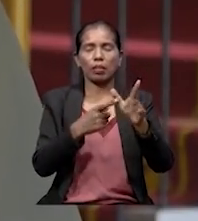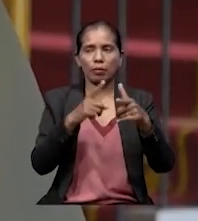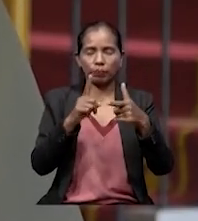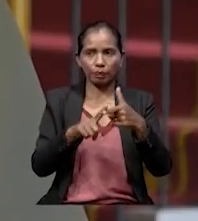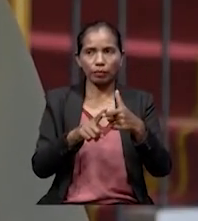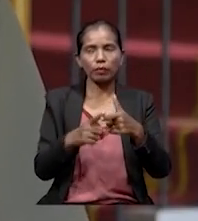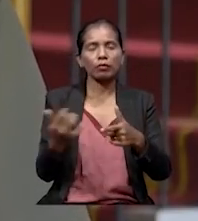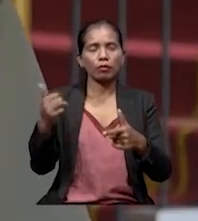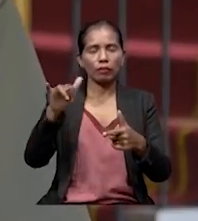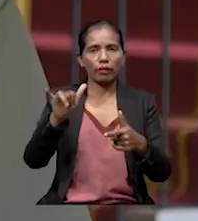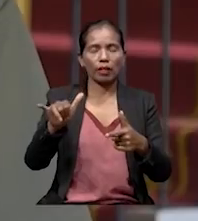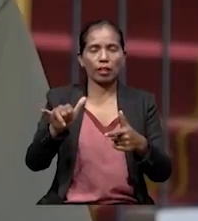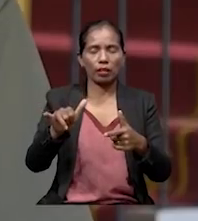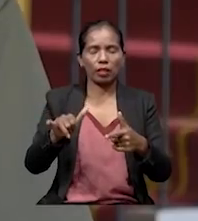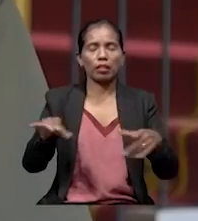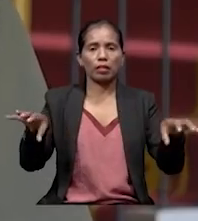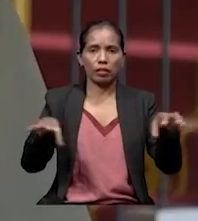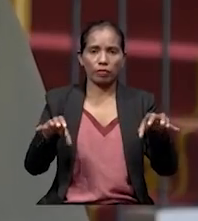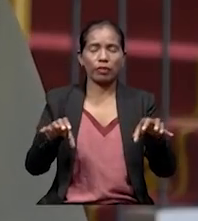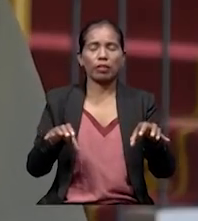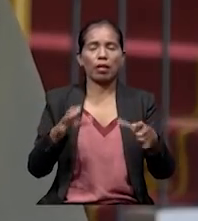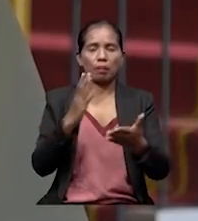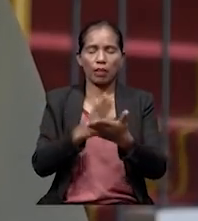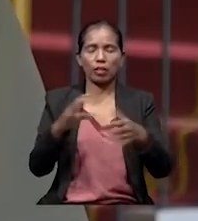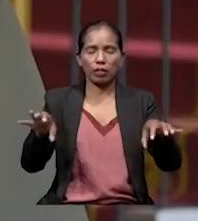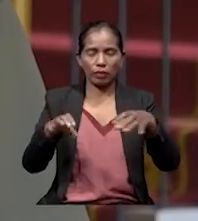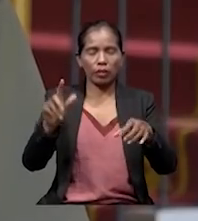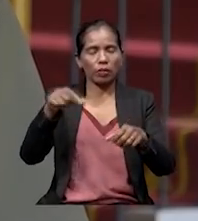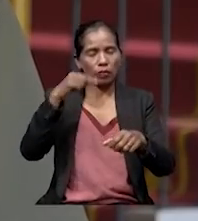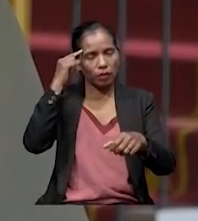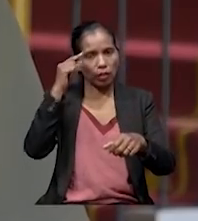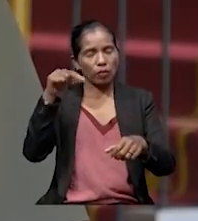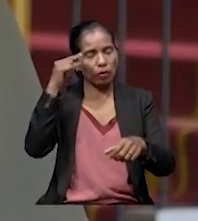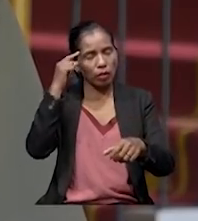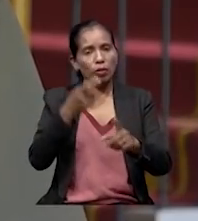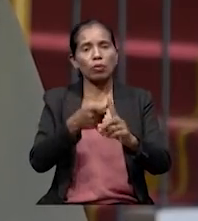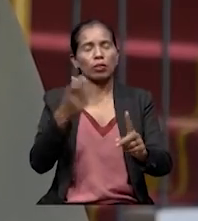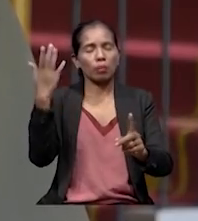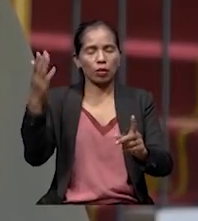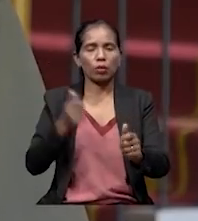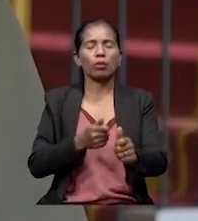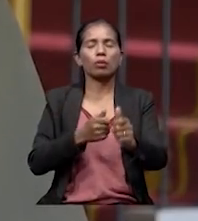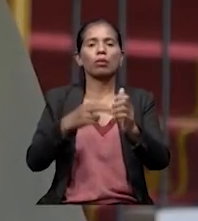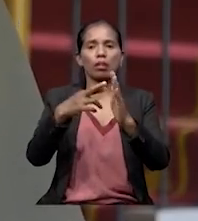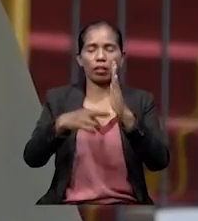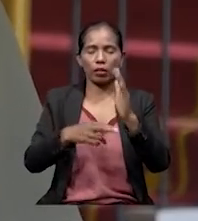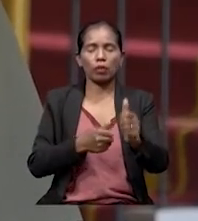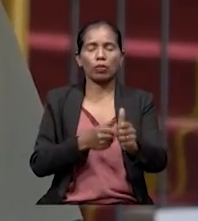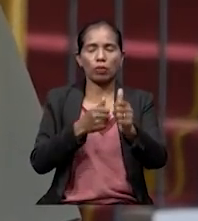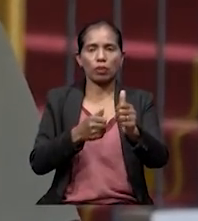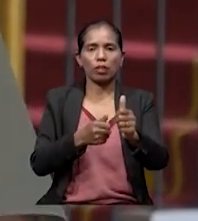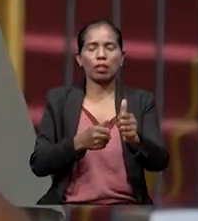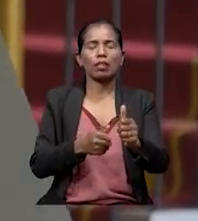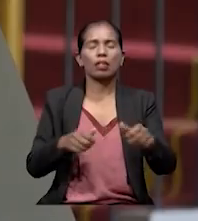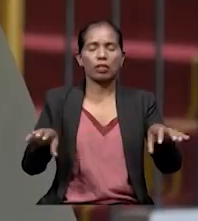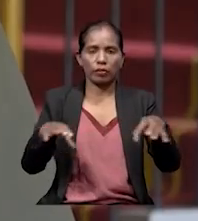ninia reforma ba ia governo, e governo o sineba, cumpre, portanto, minha obrigação,